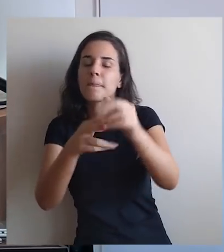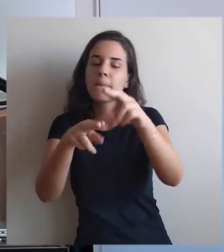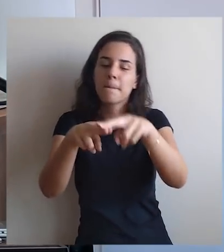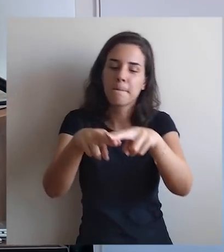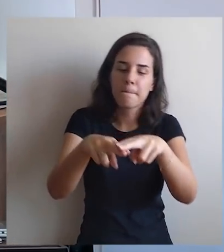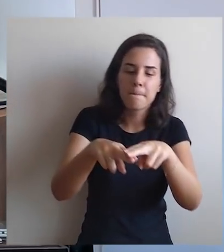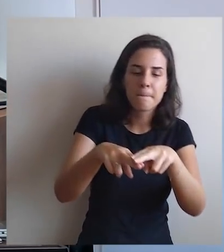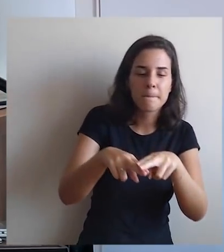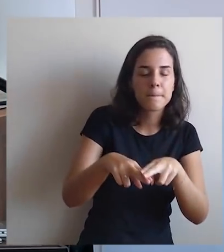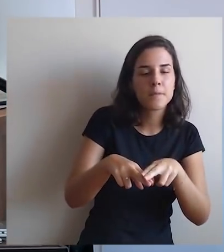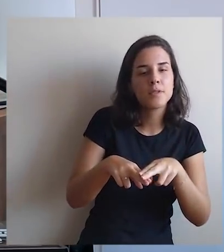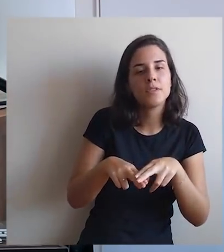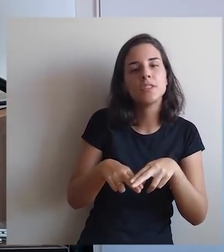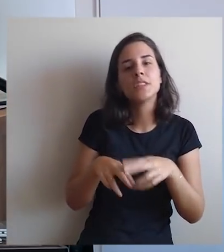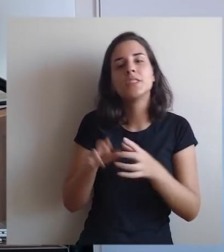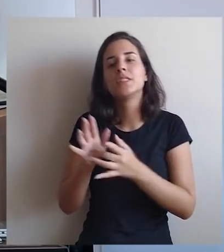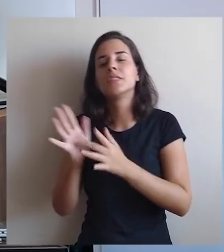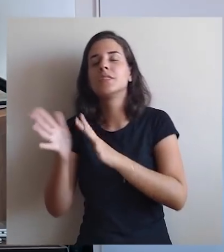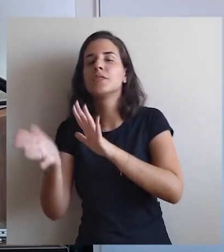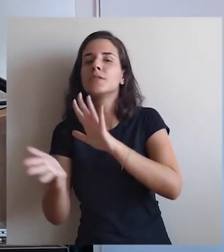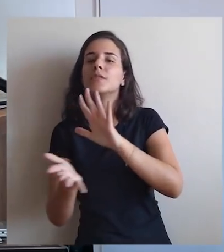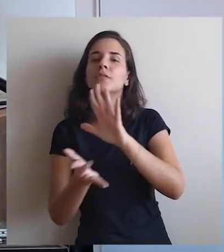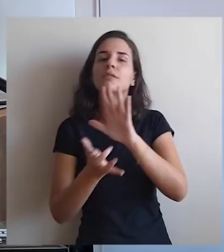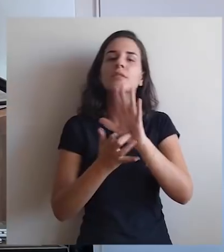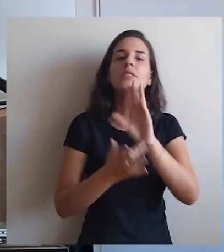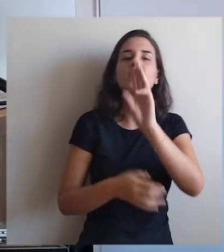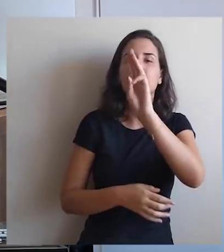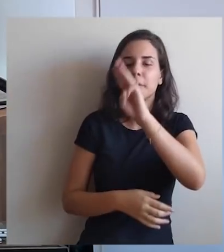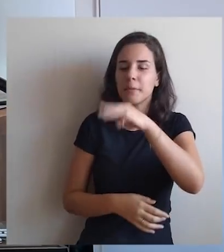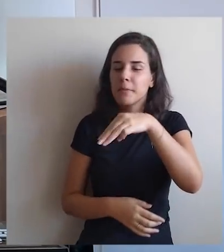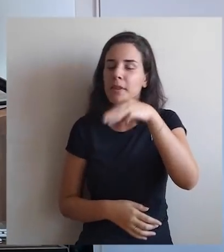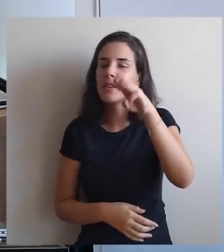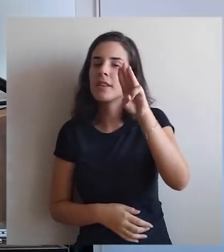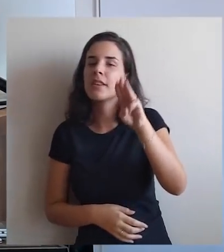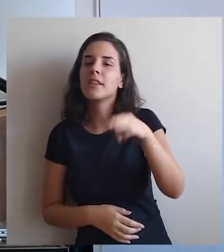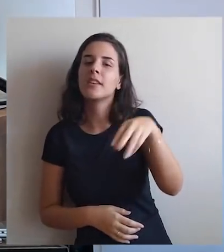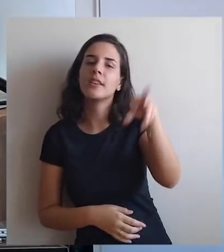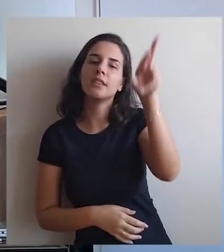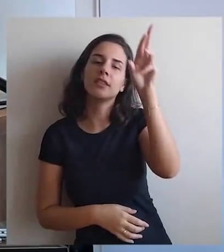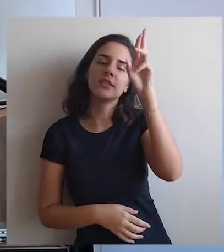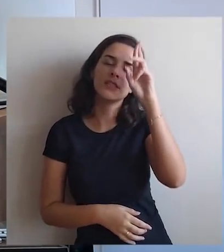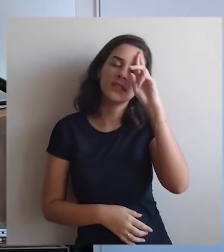conduz, pois é Ele teu Mestre e